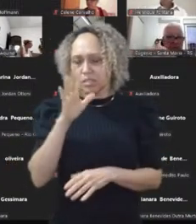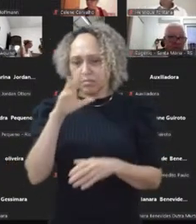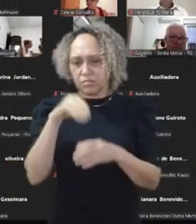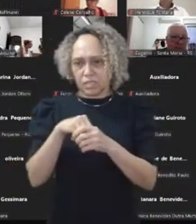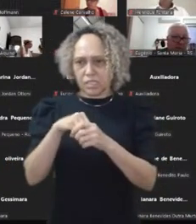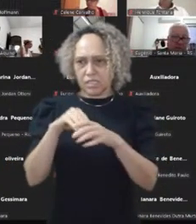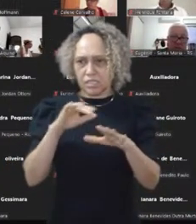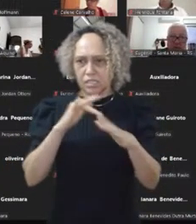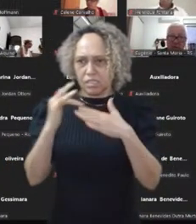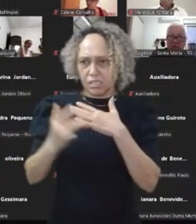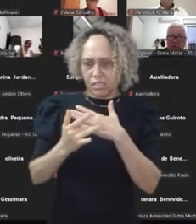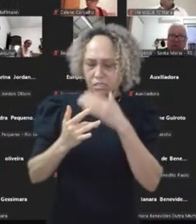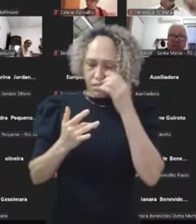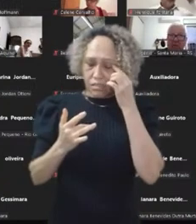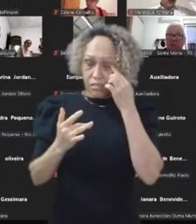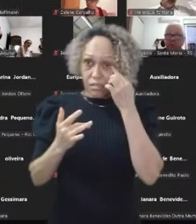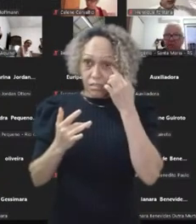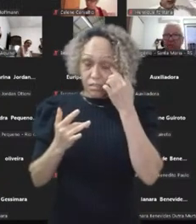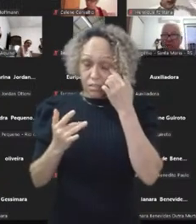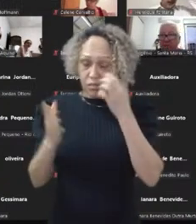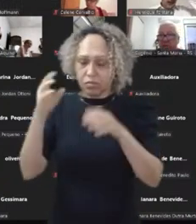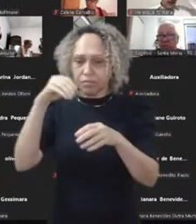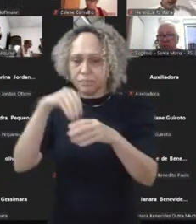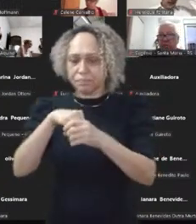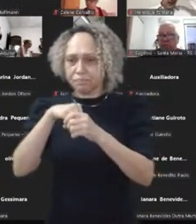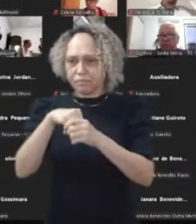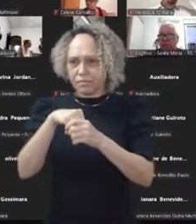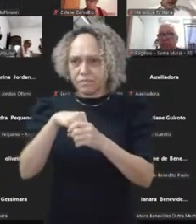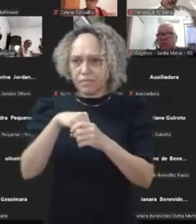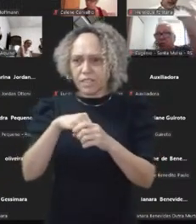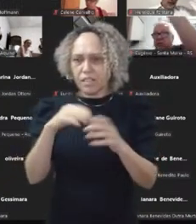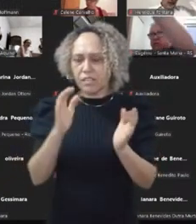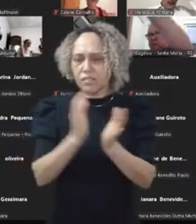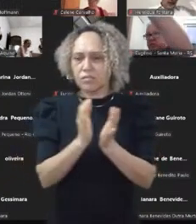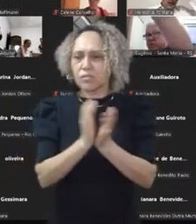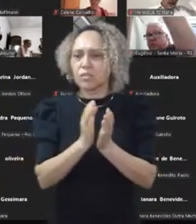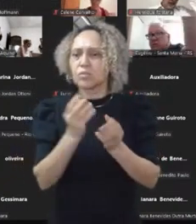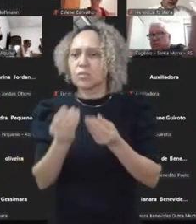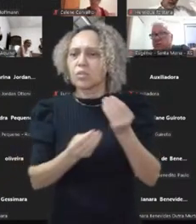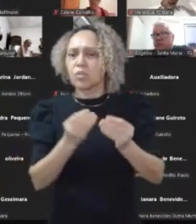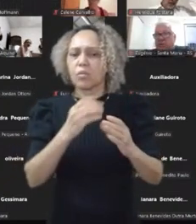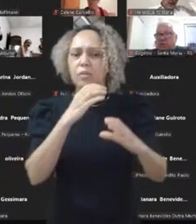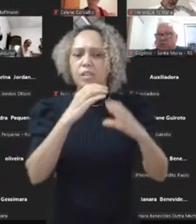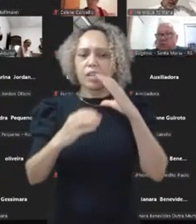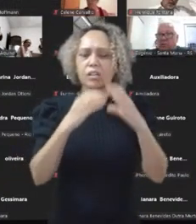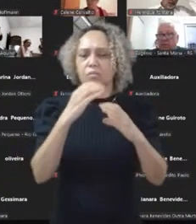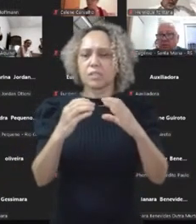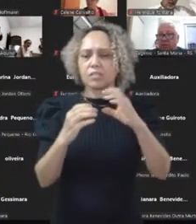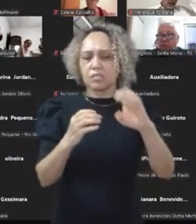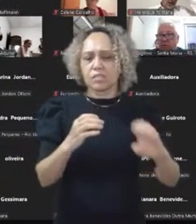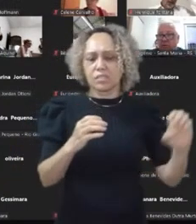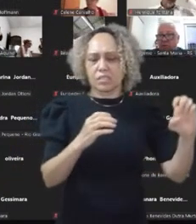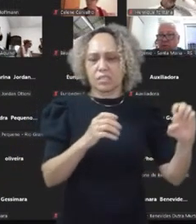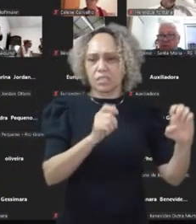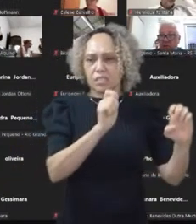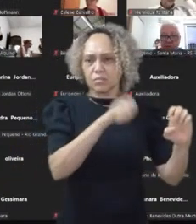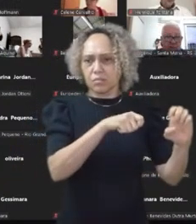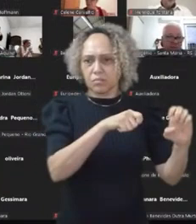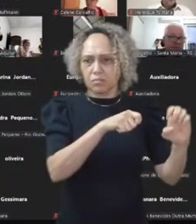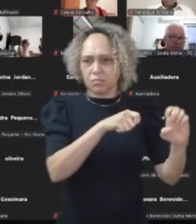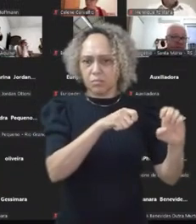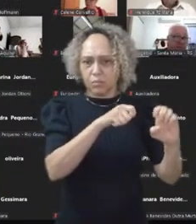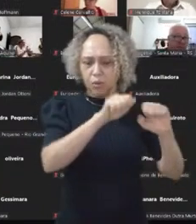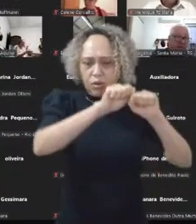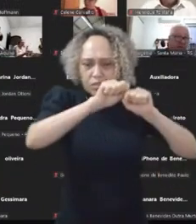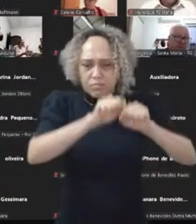de pessoas parecidas comigo e aí é uma das Pistas em que a comunicação de esquerda pode eh florecer